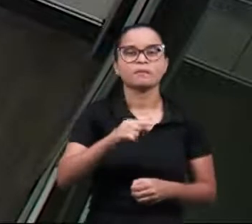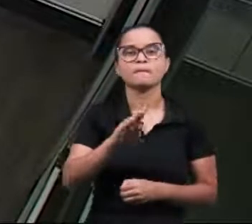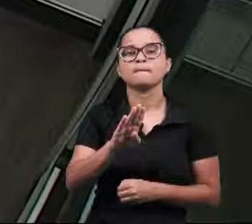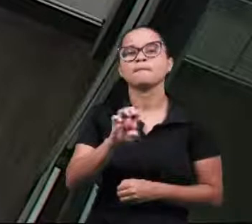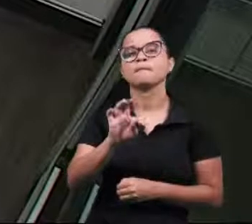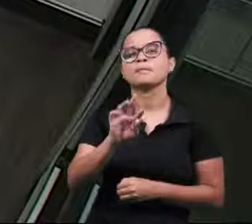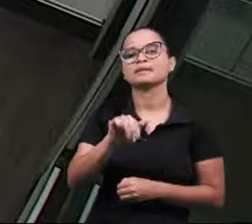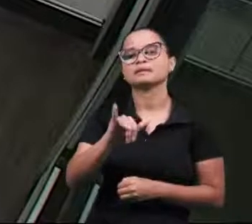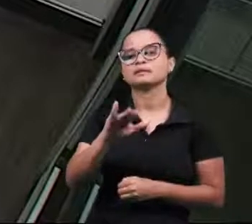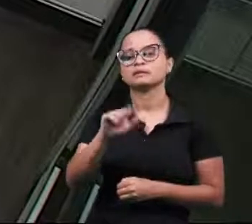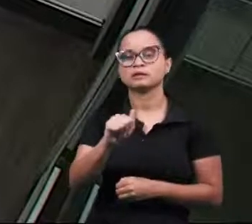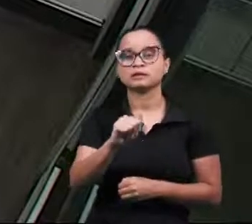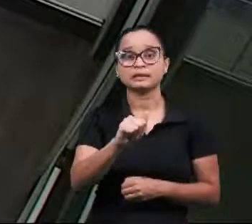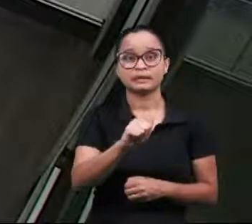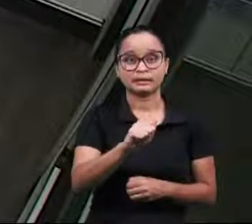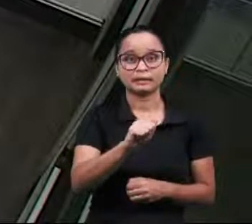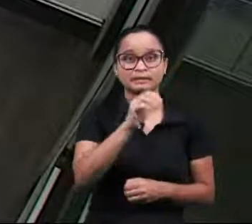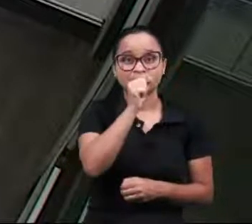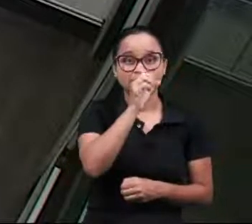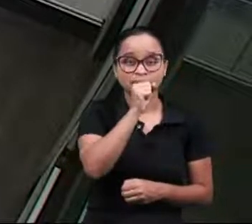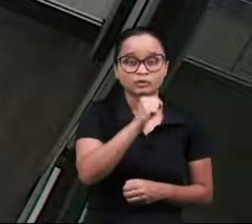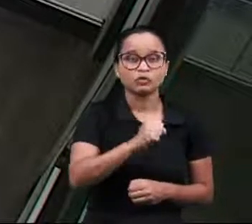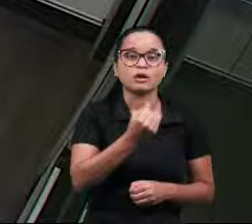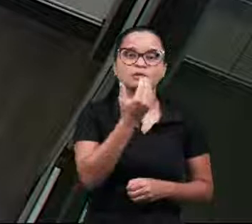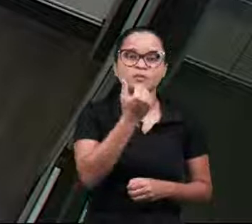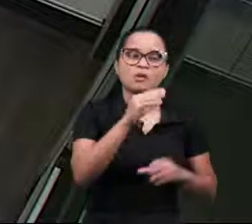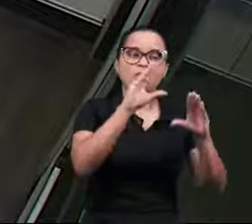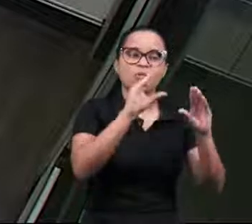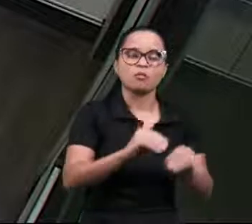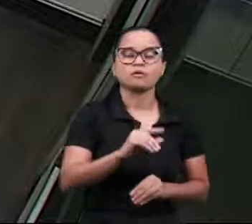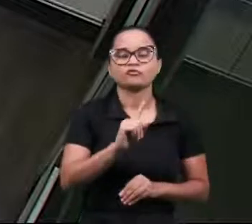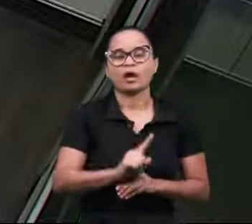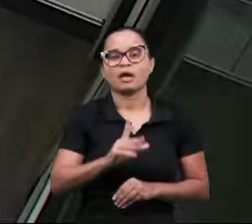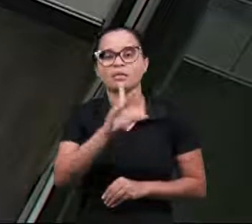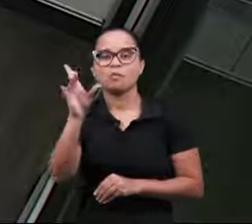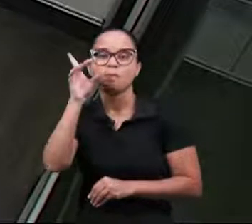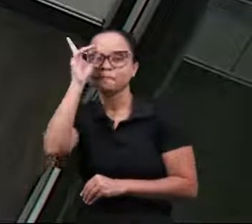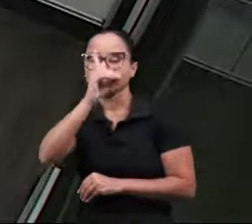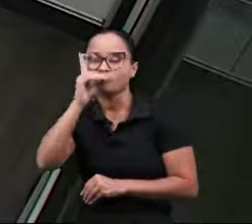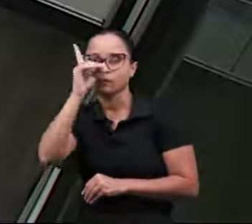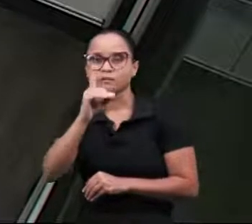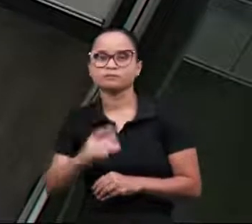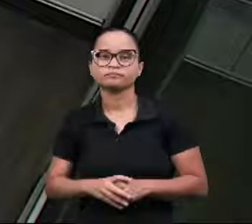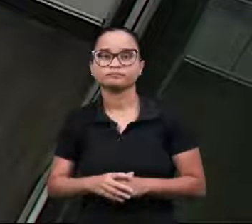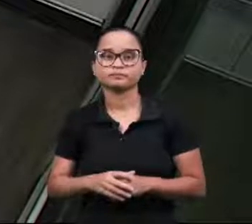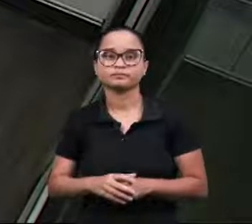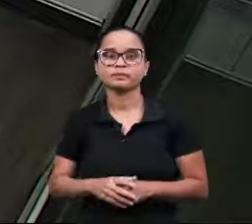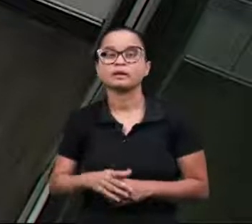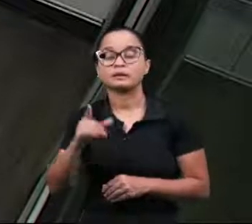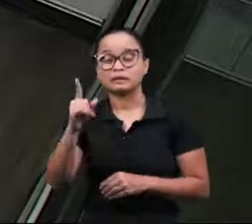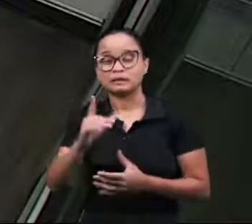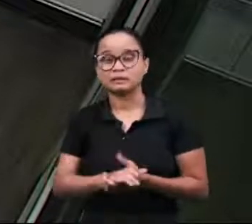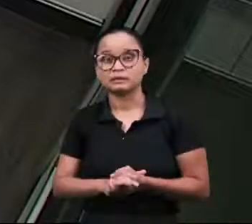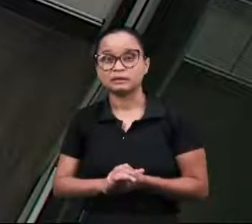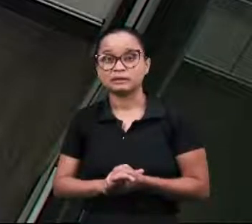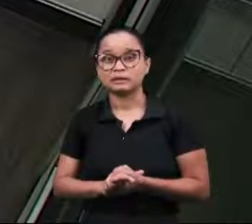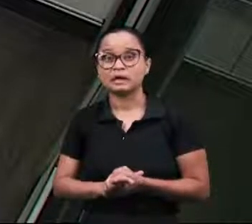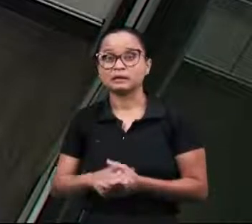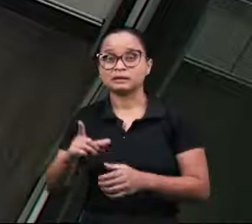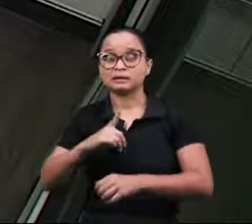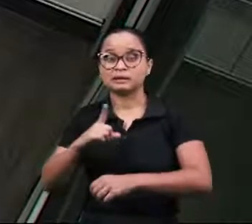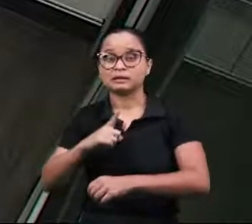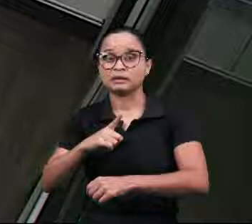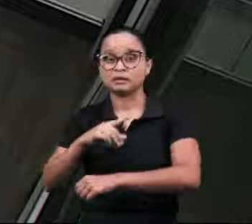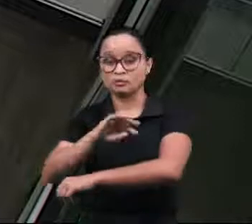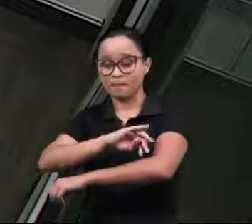Betânia, no domingo ele saiu de Betânia. Quando chegou no pé do Monte das Oliveiras, lado contrário a